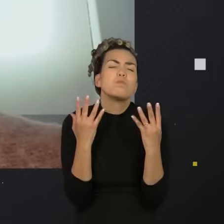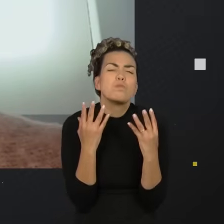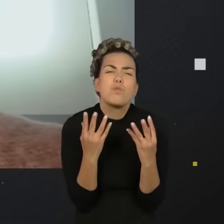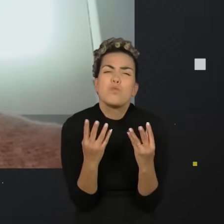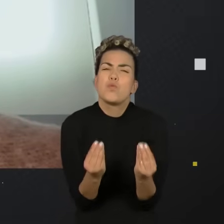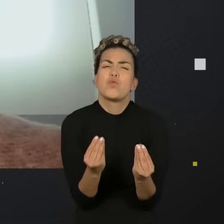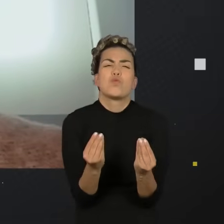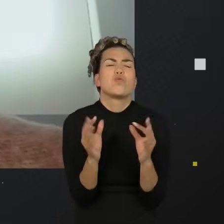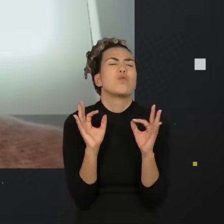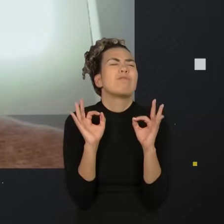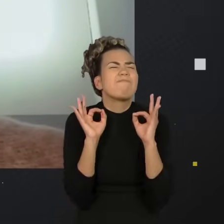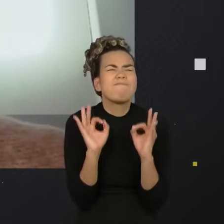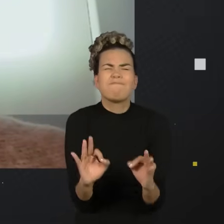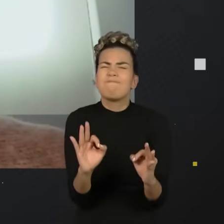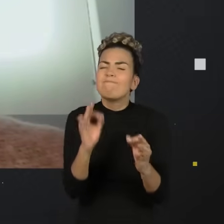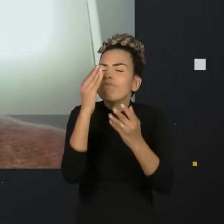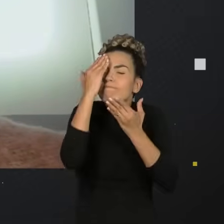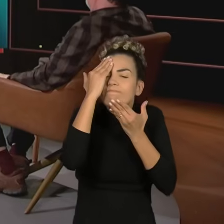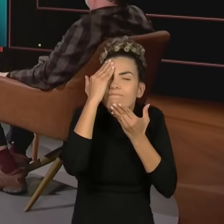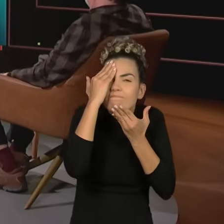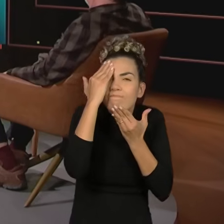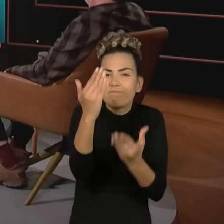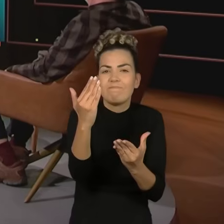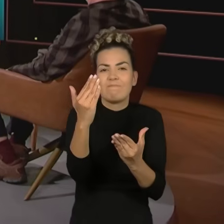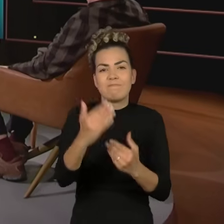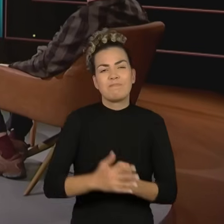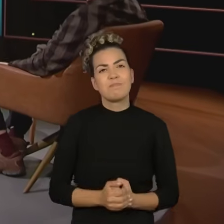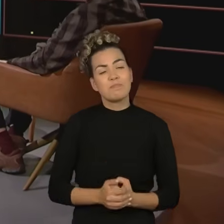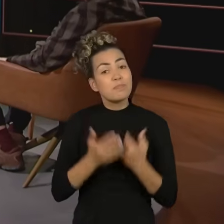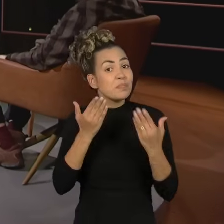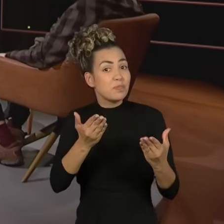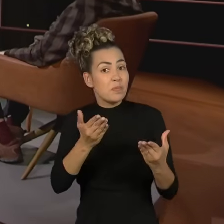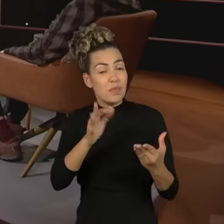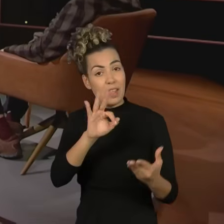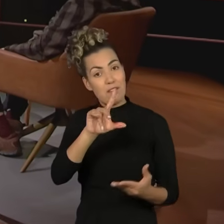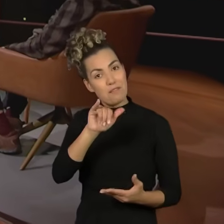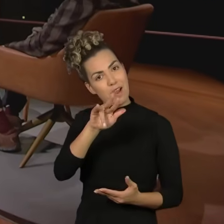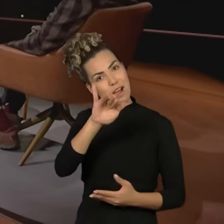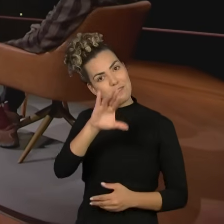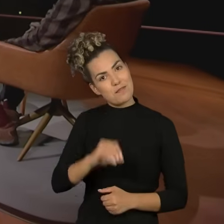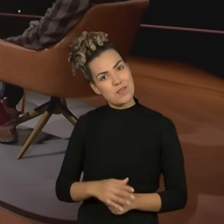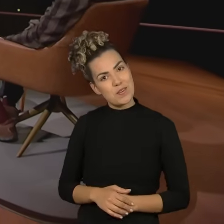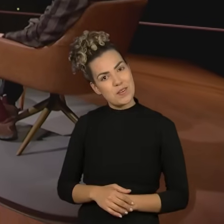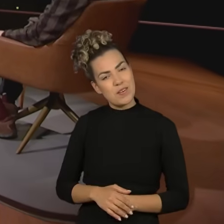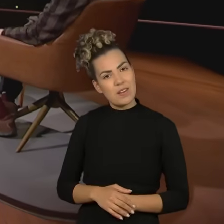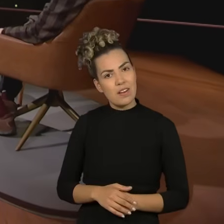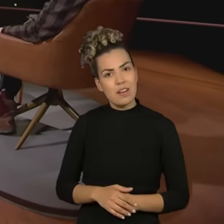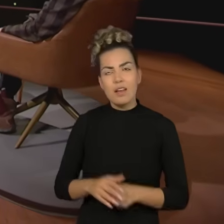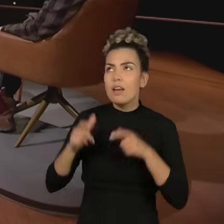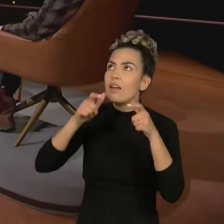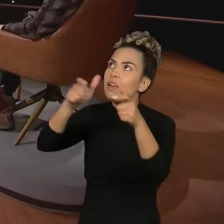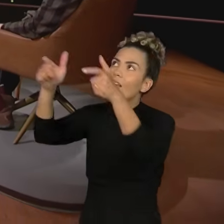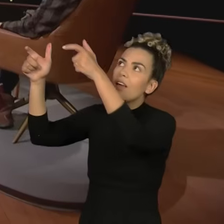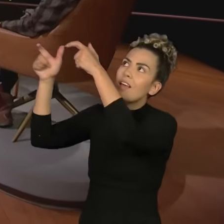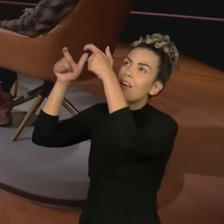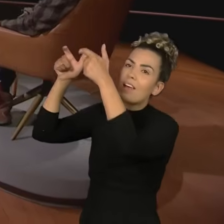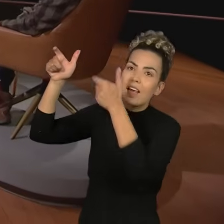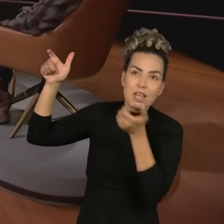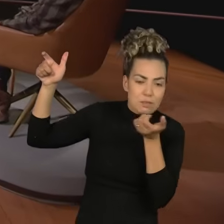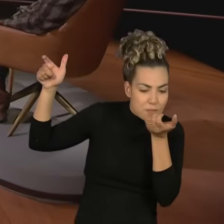muito obrigada. E Flávio, terra chamando. Um